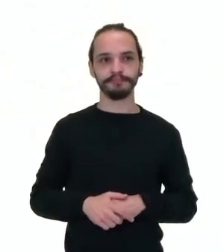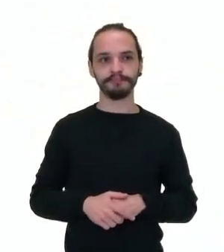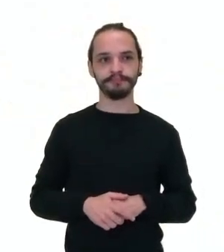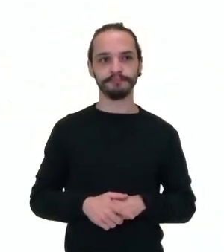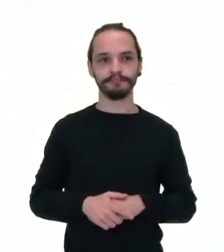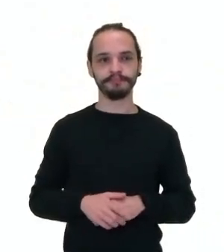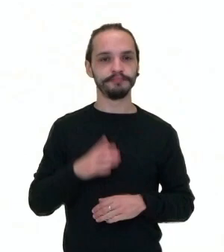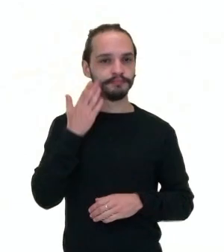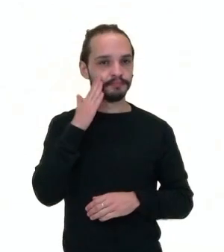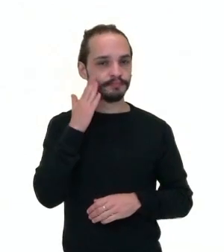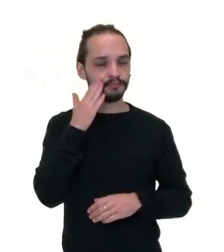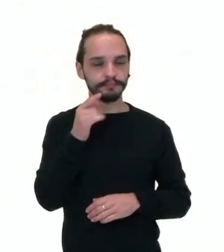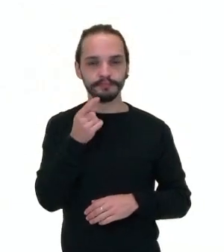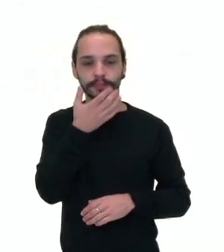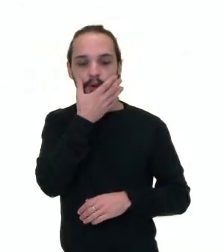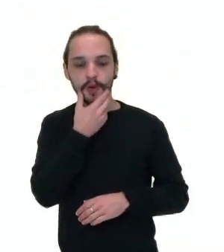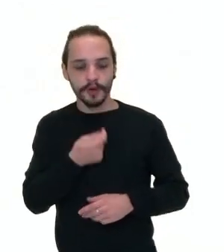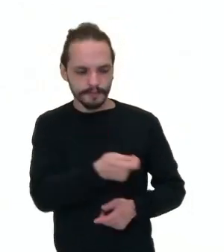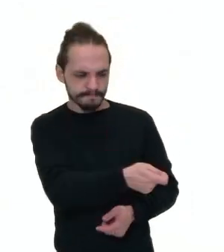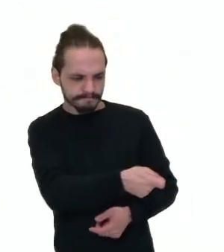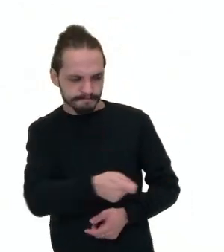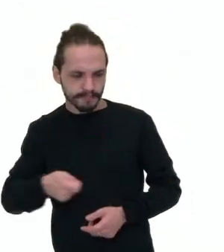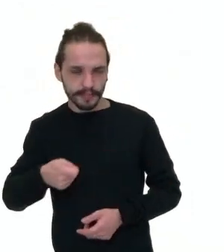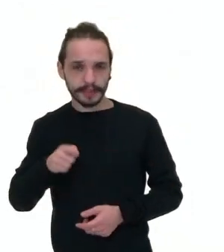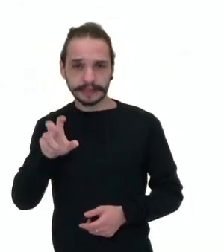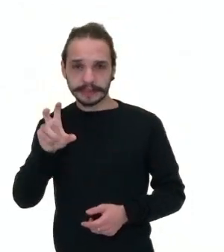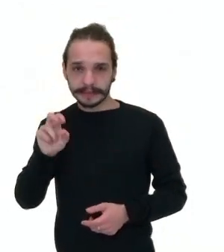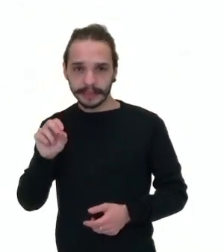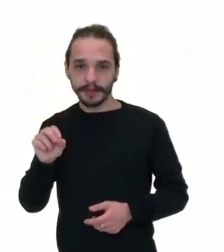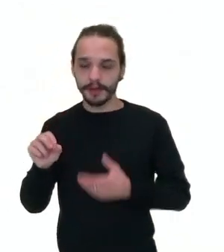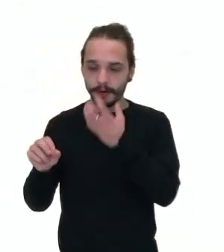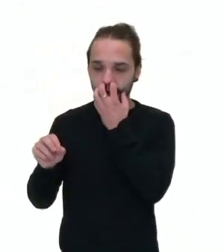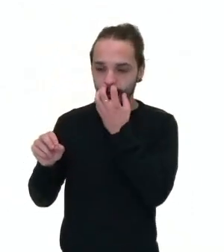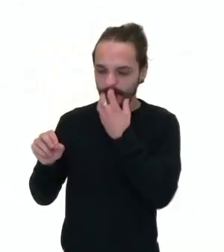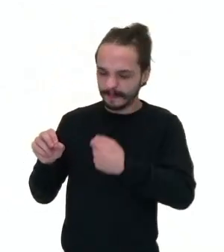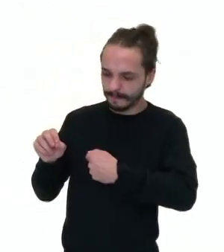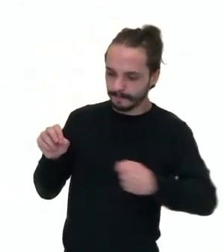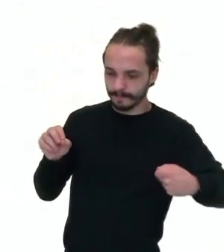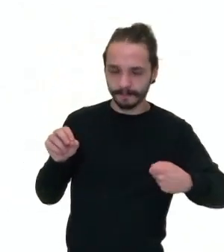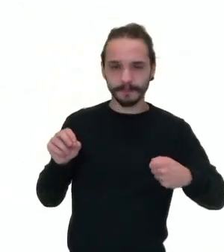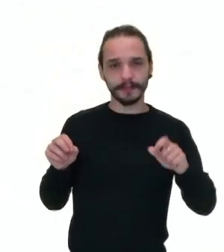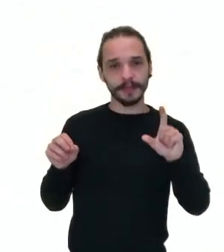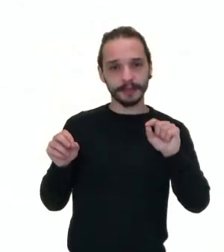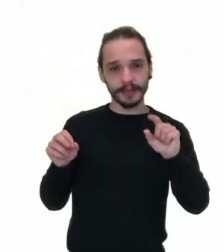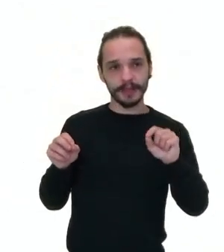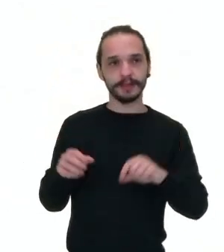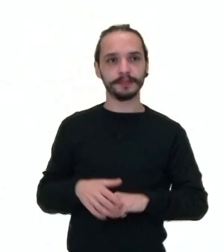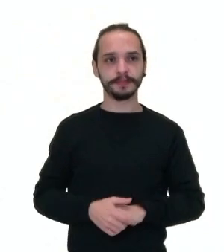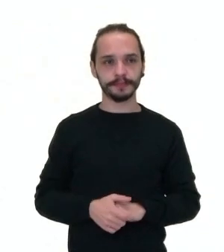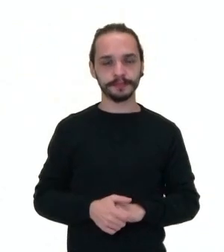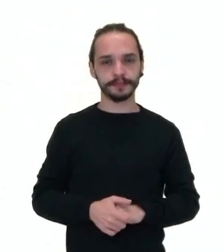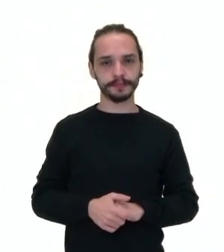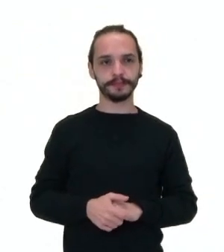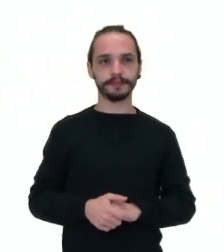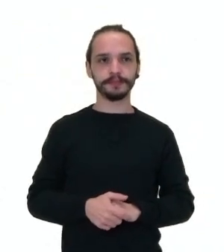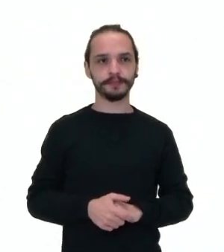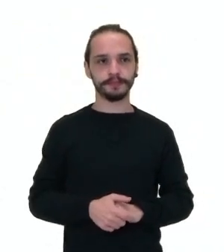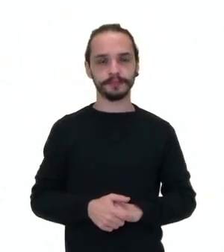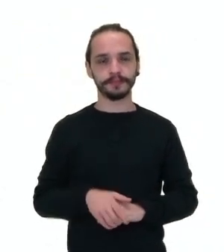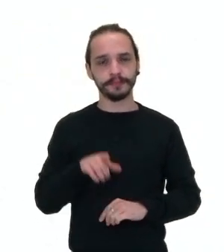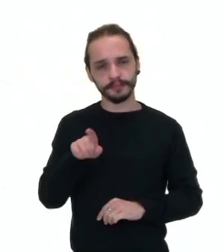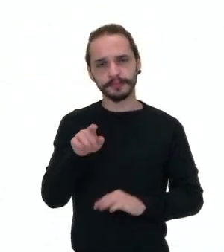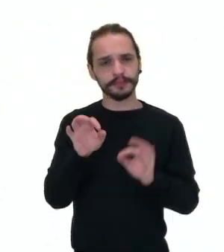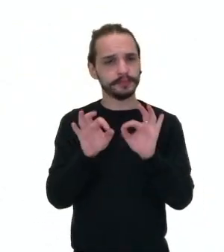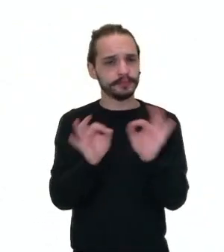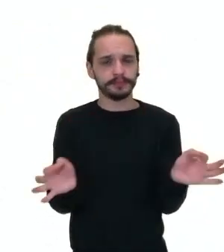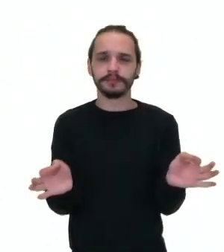que o dono está fazendo uma força de 50, o cachorro está fazendo uma força de resistiva de 10. Então, nesse caso, é muito